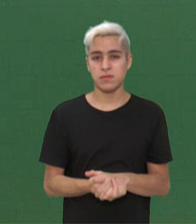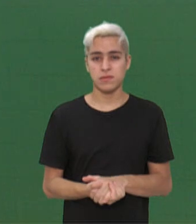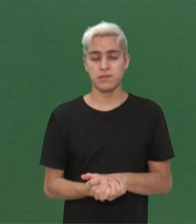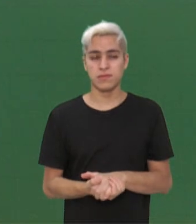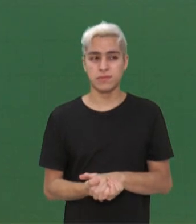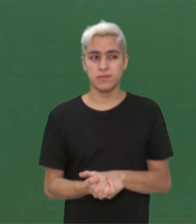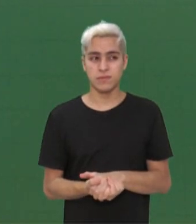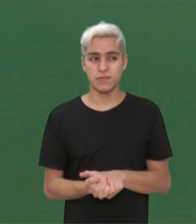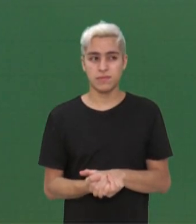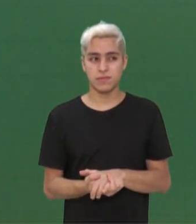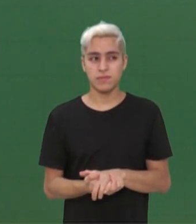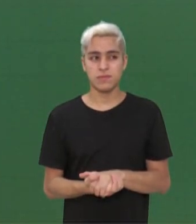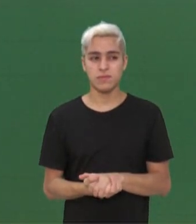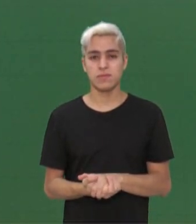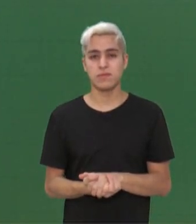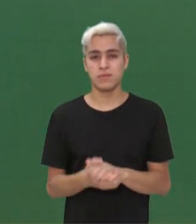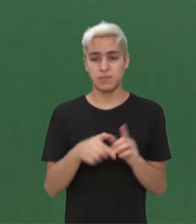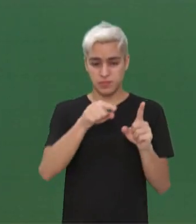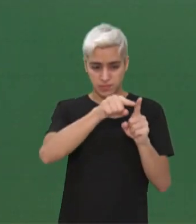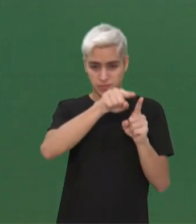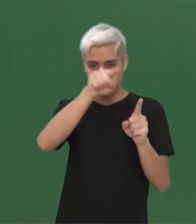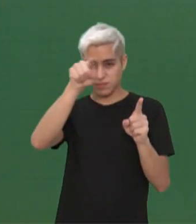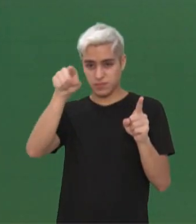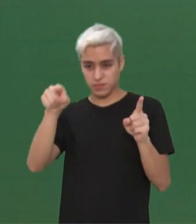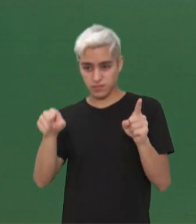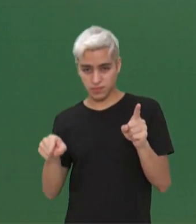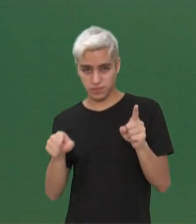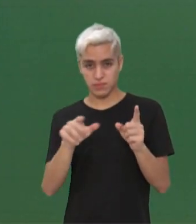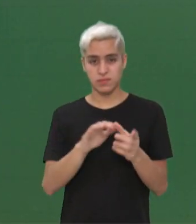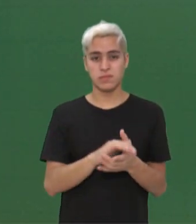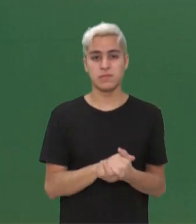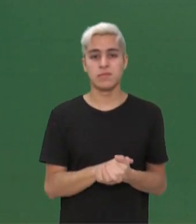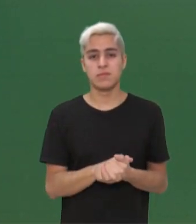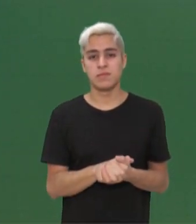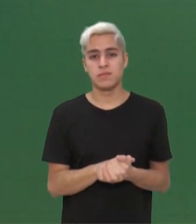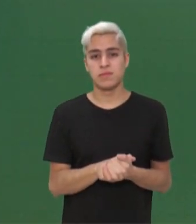Concavidade para baixo.